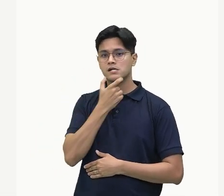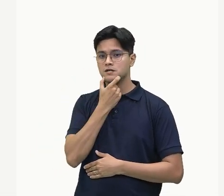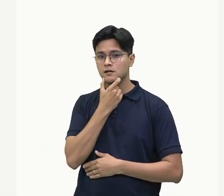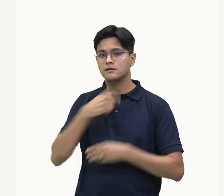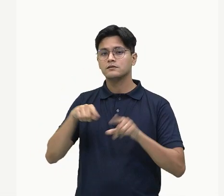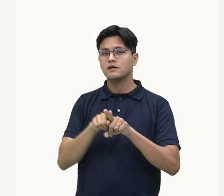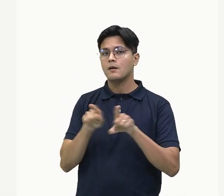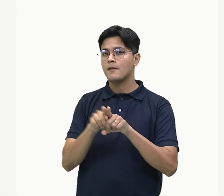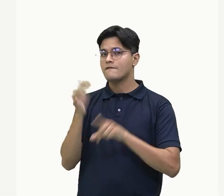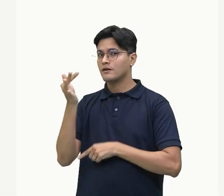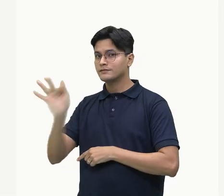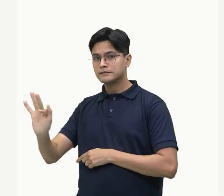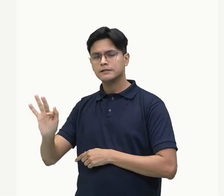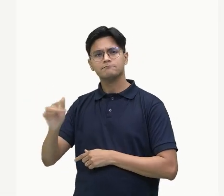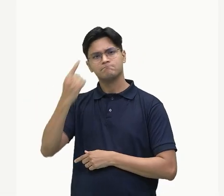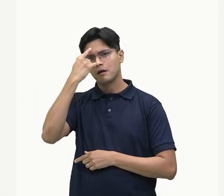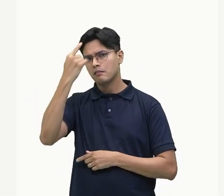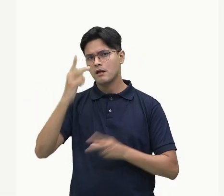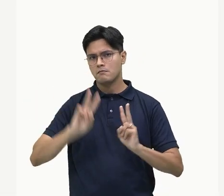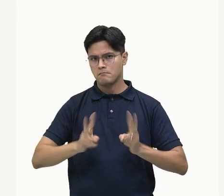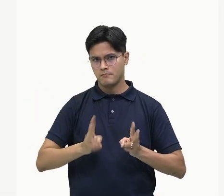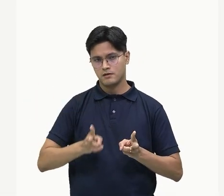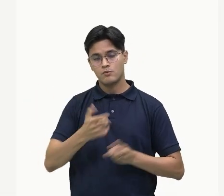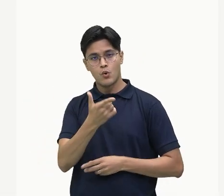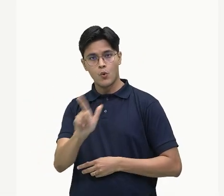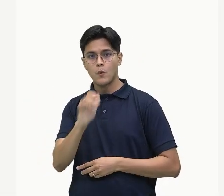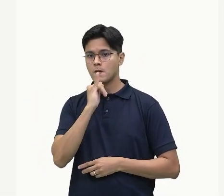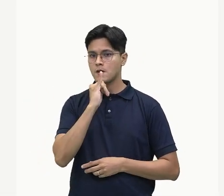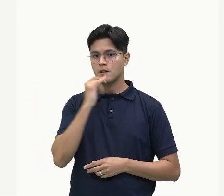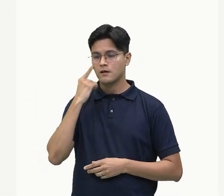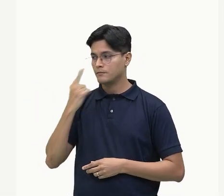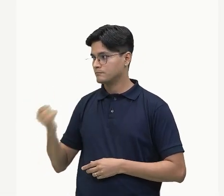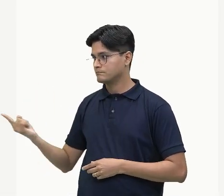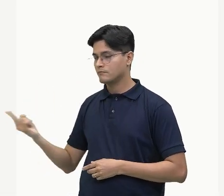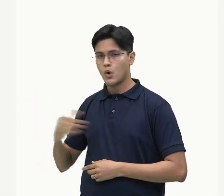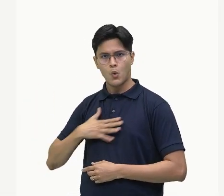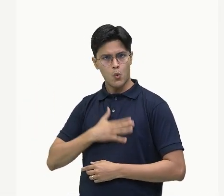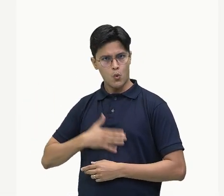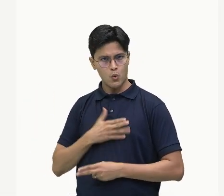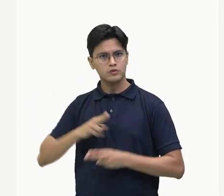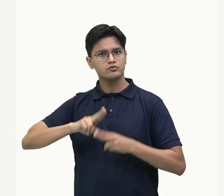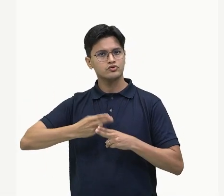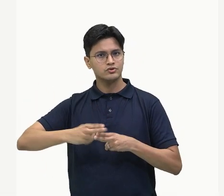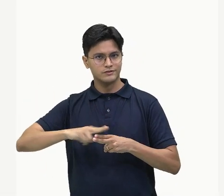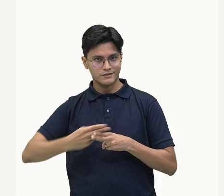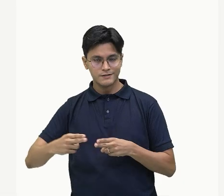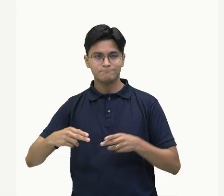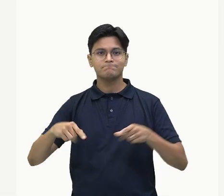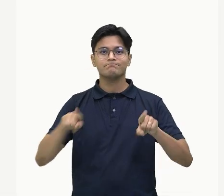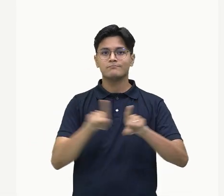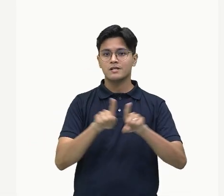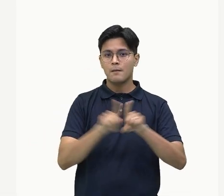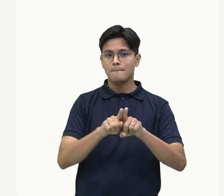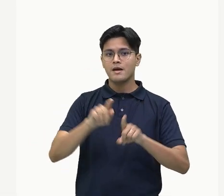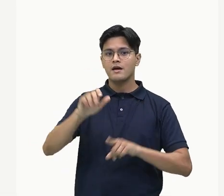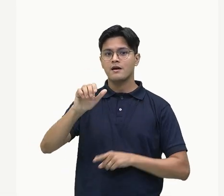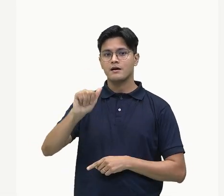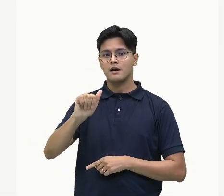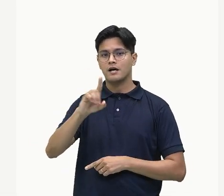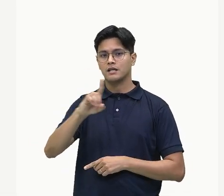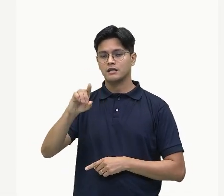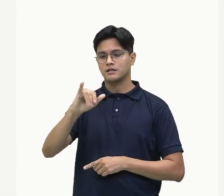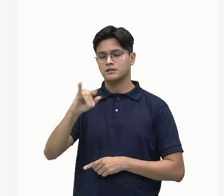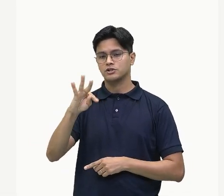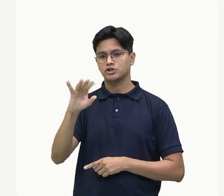mesma. Outro exemplo. I like chocolate. Eu gosto de chocolate. In addition, além disso, I love cookies.